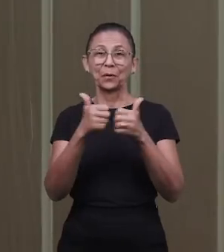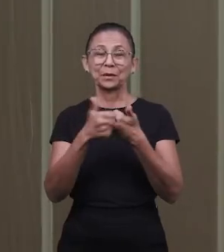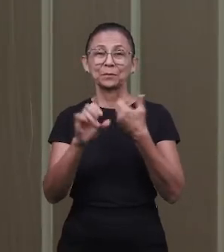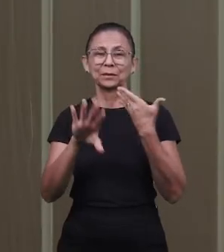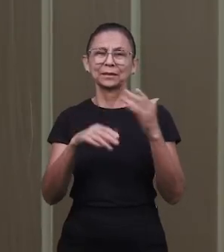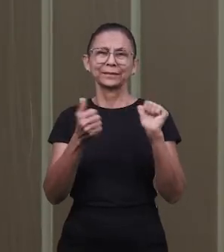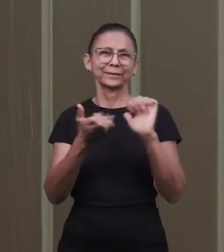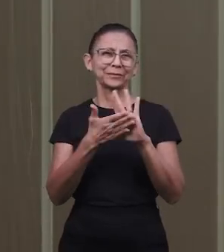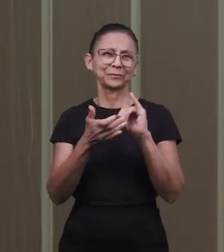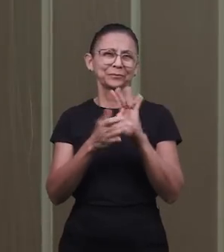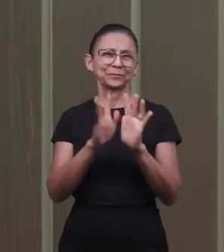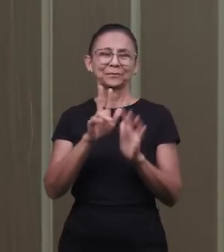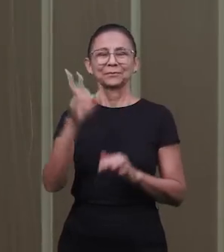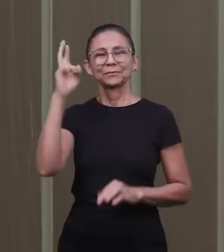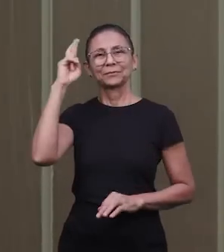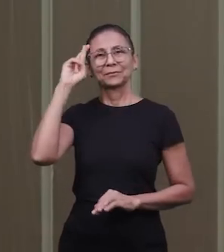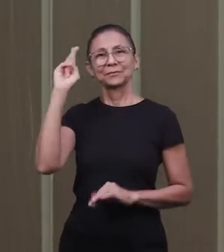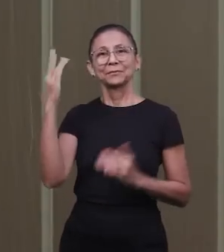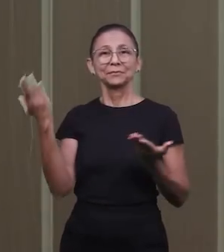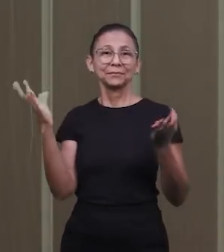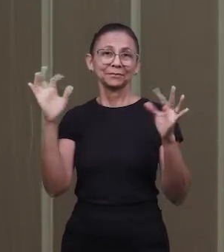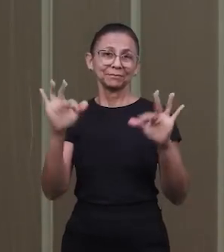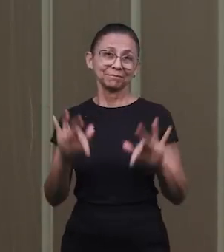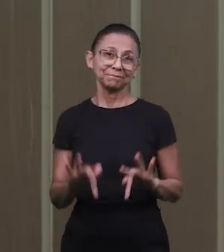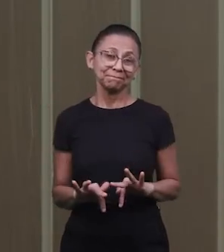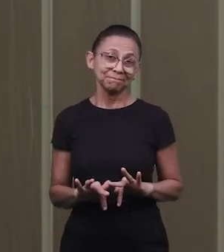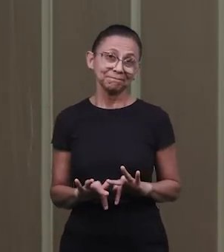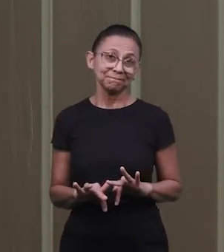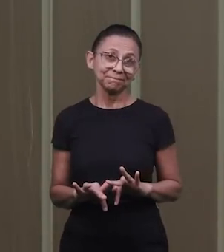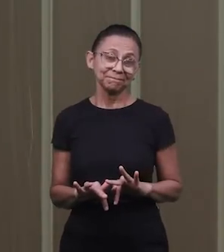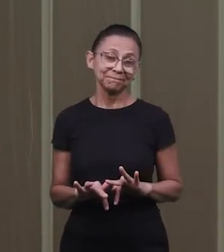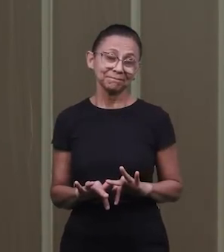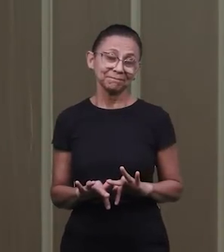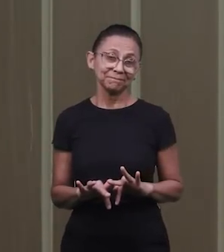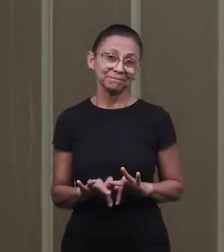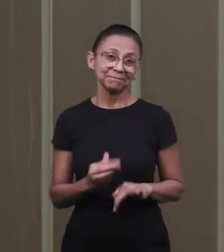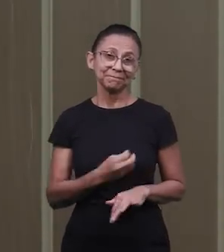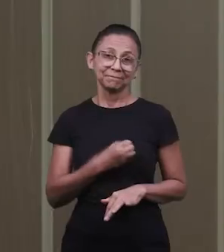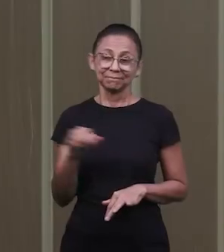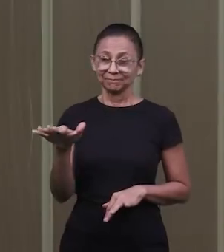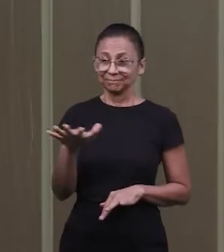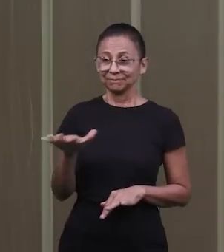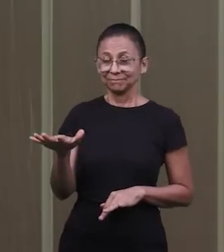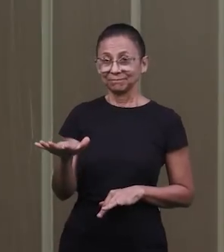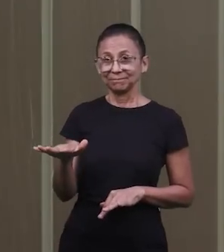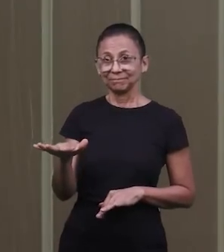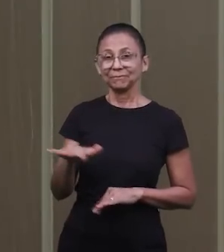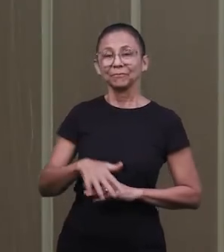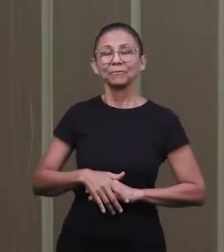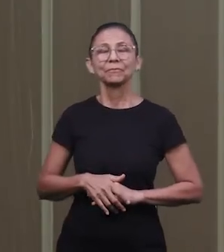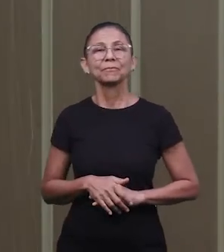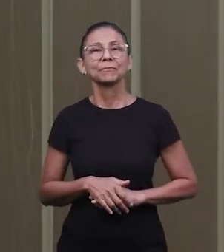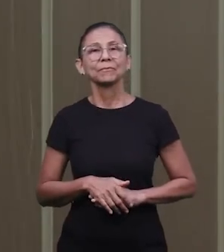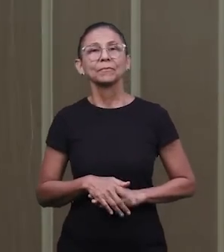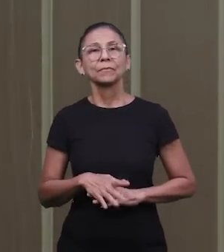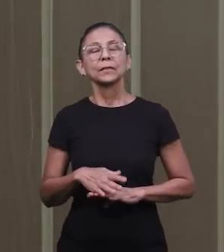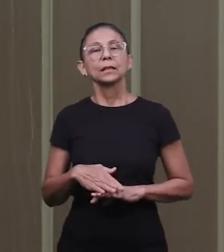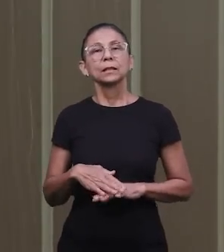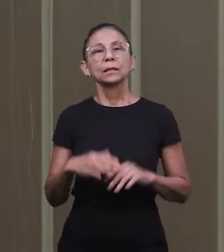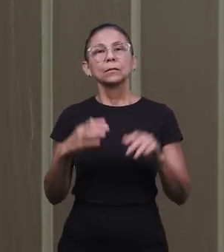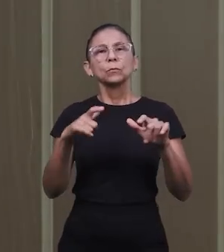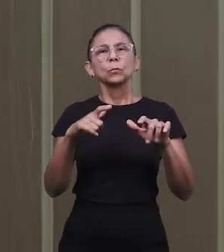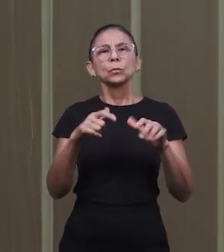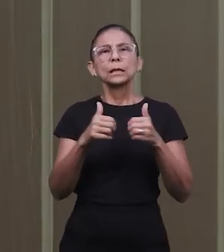viagem de ônibus, cantando, louvando o nome do Senhor. Finalizando a participação do sudoeste, tivemos também um culto e um ponto de